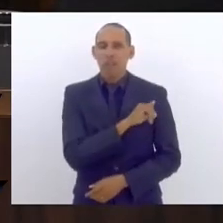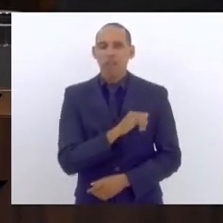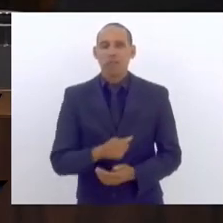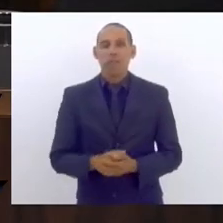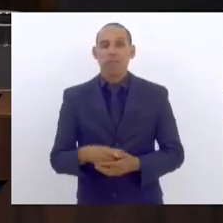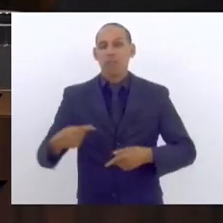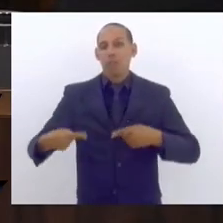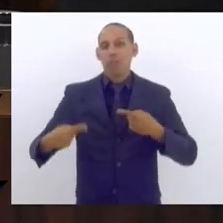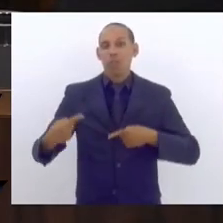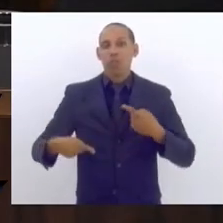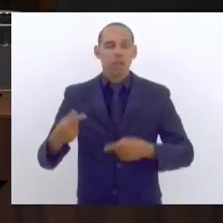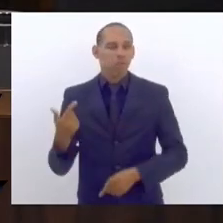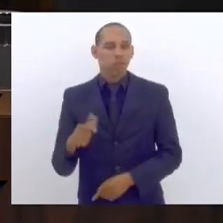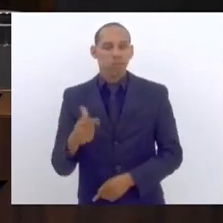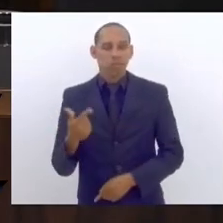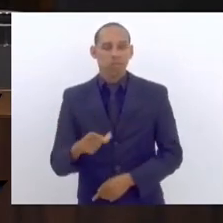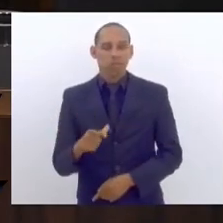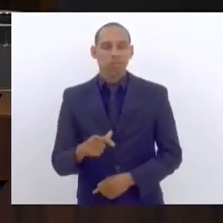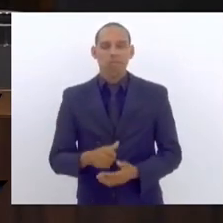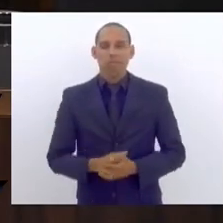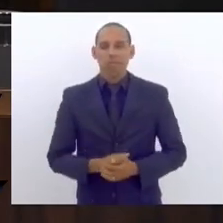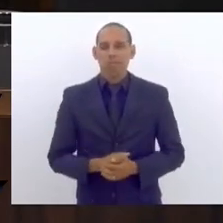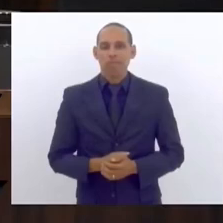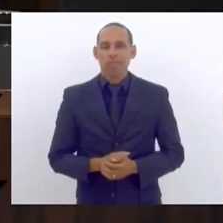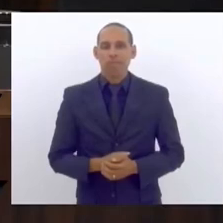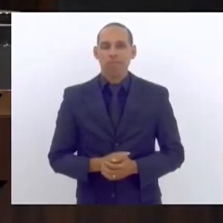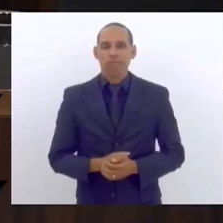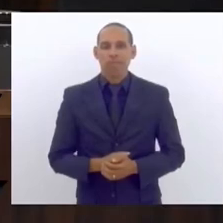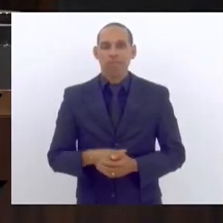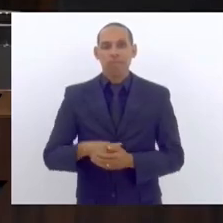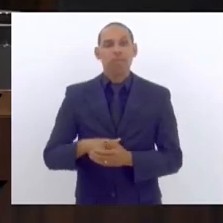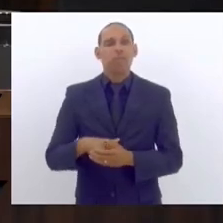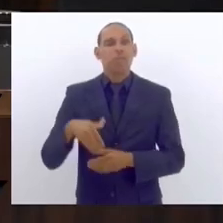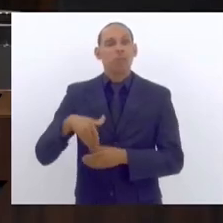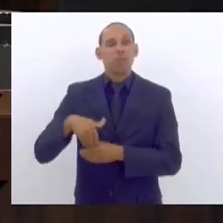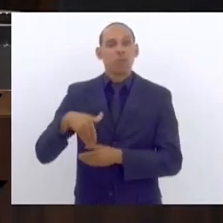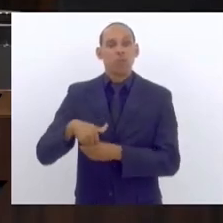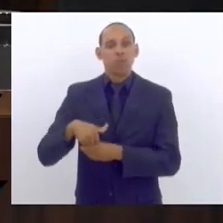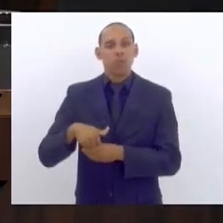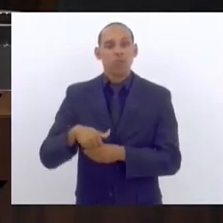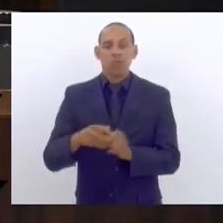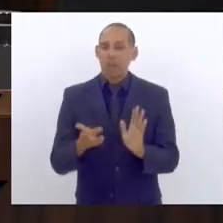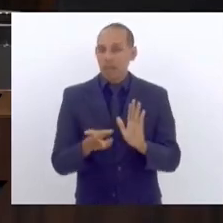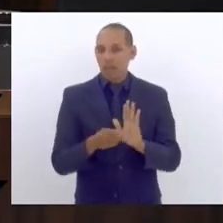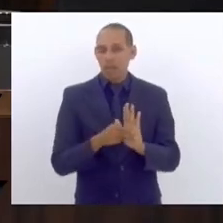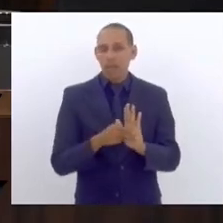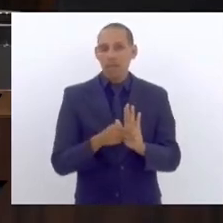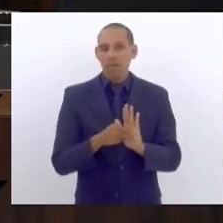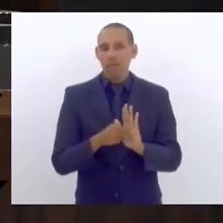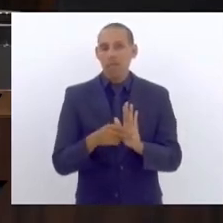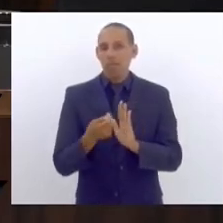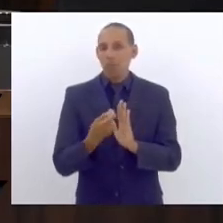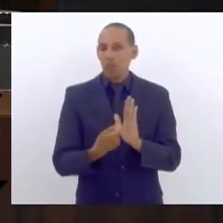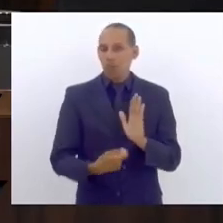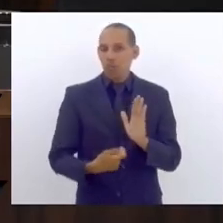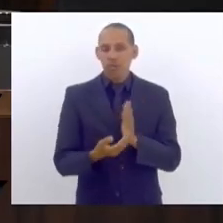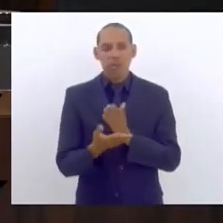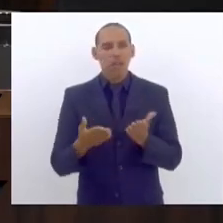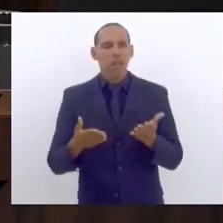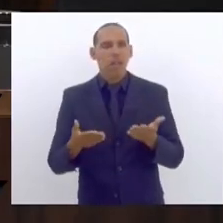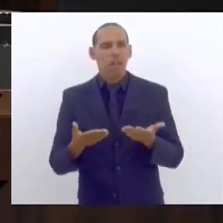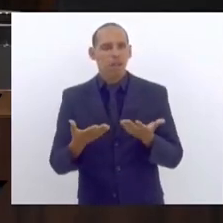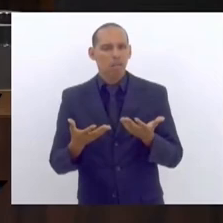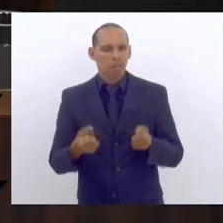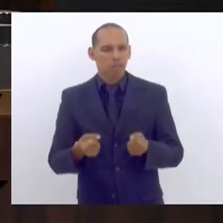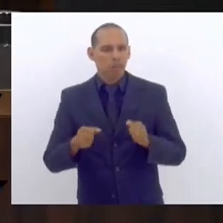Em discussão, não havendo quem queira discutir, encerrada a discussão, em votação, a emenda de redação. Senhores que aprovam,